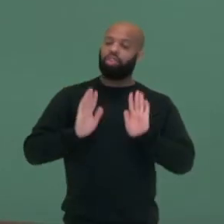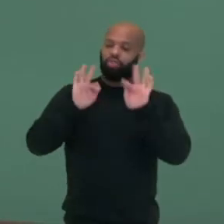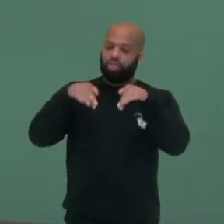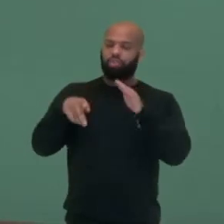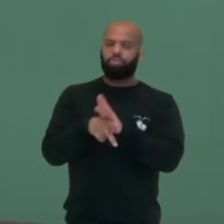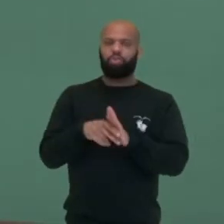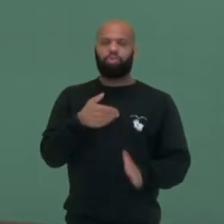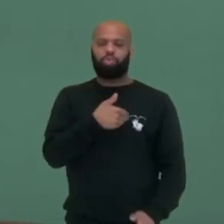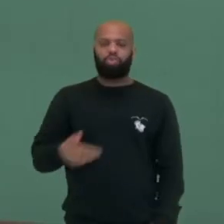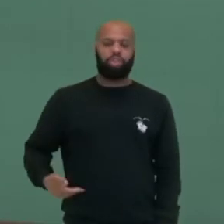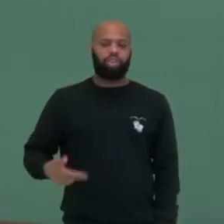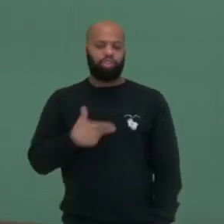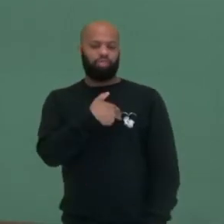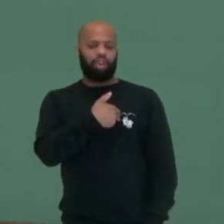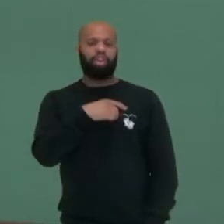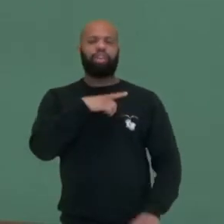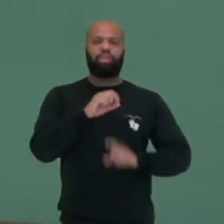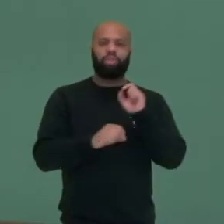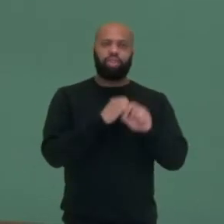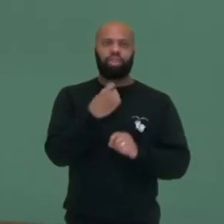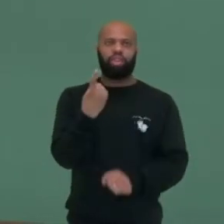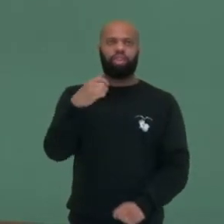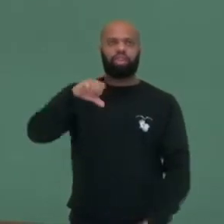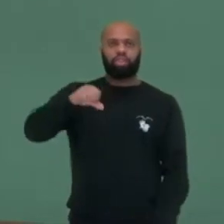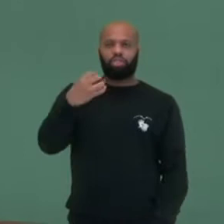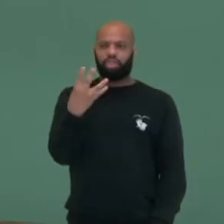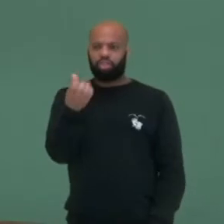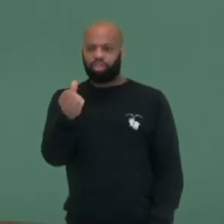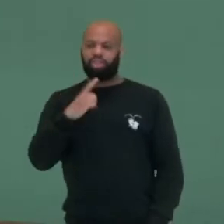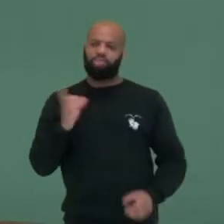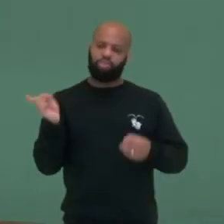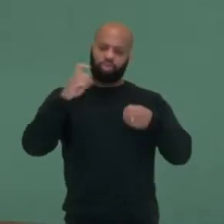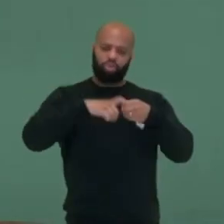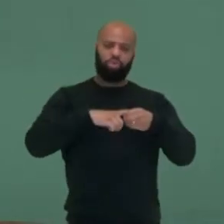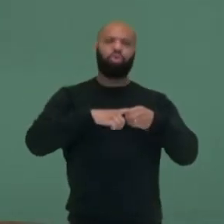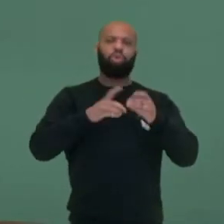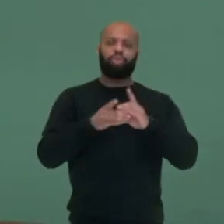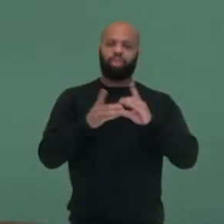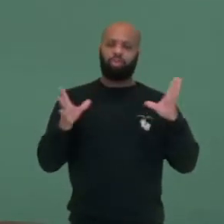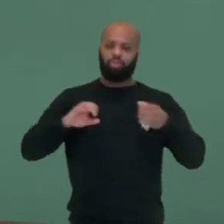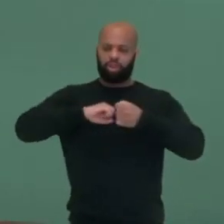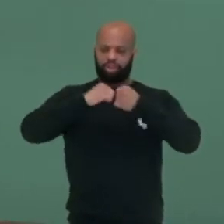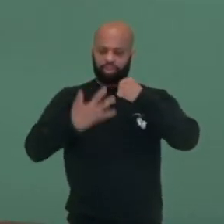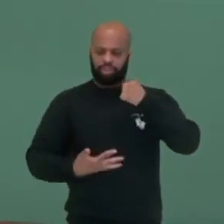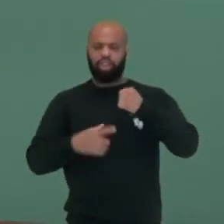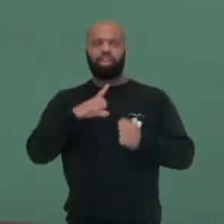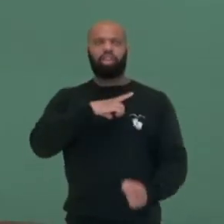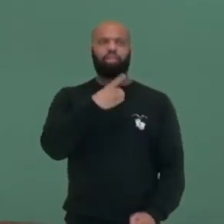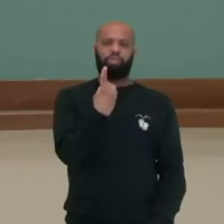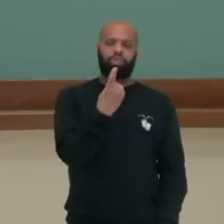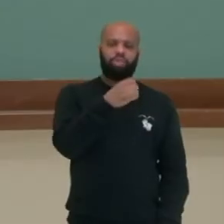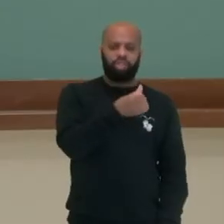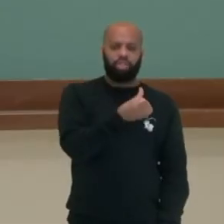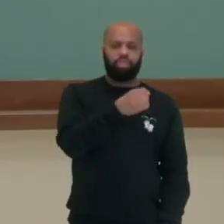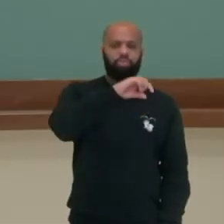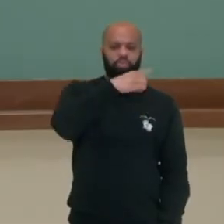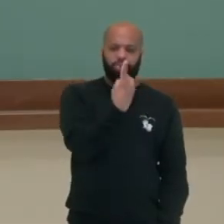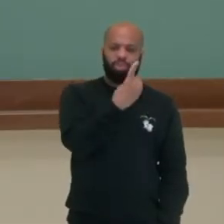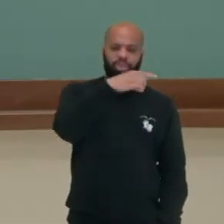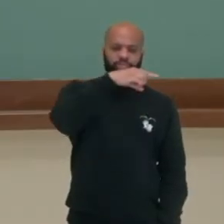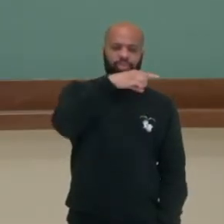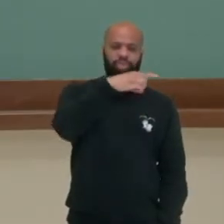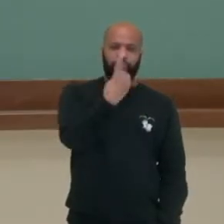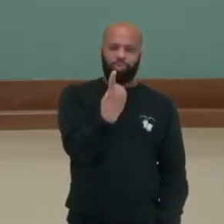a Constituição de 1946 e a volta da democracia. Em 1967, a Constituição do